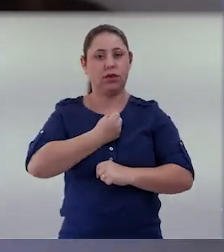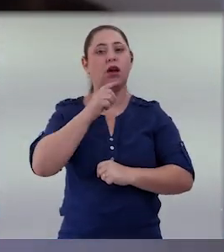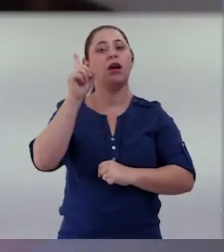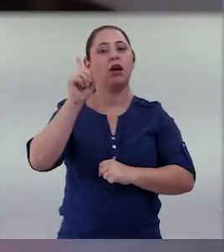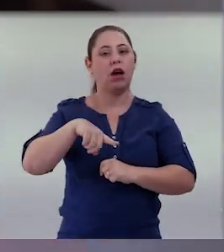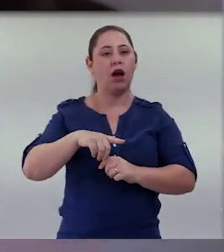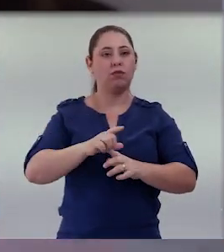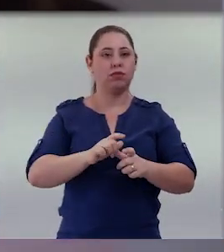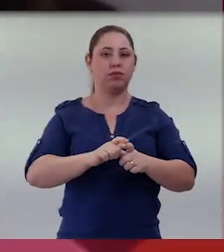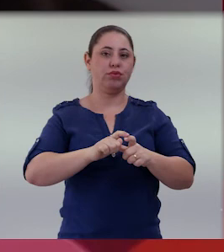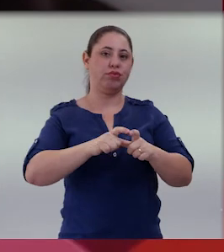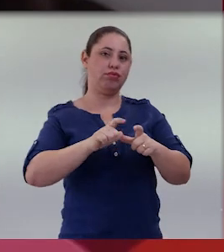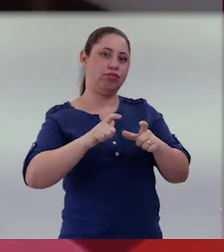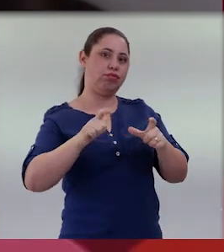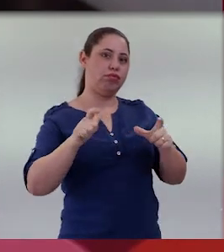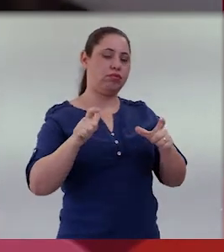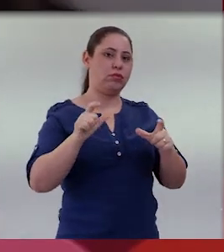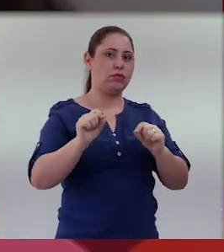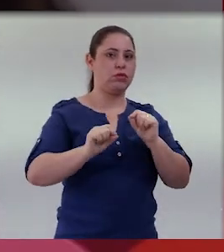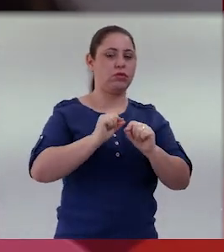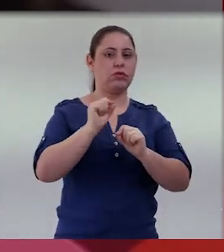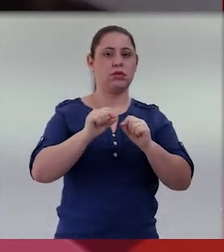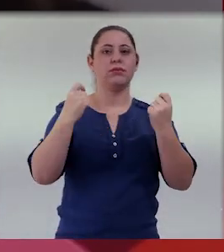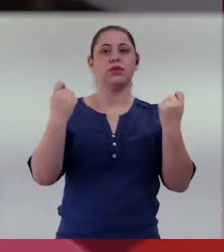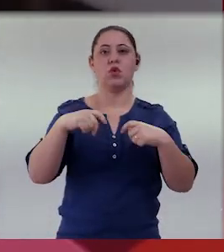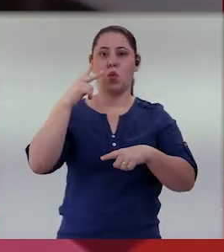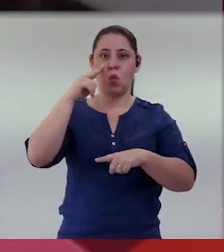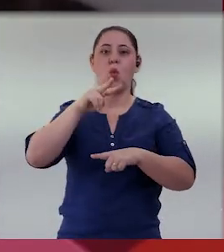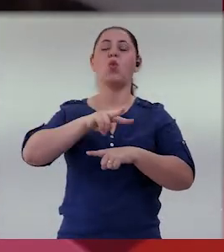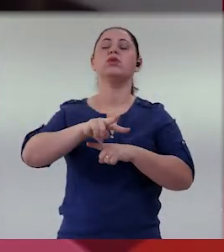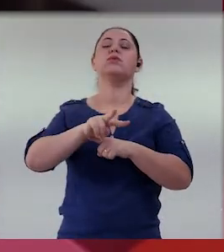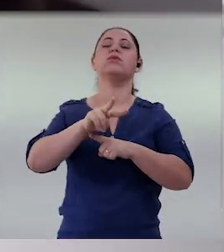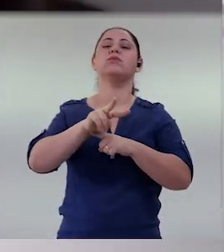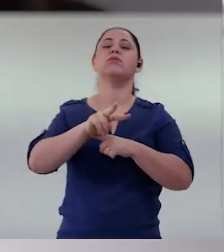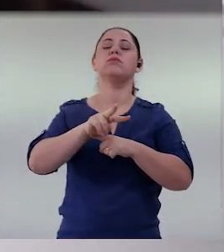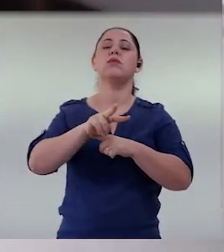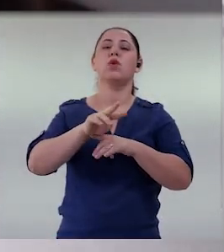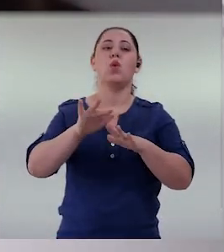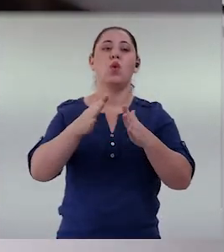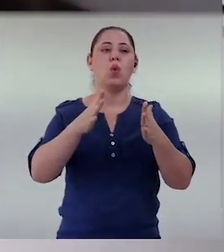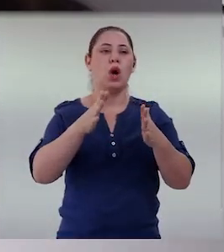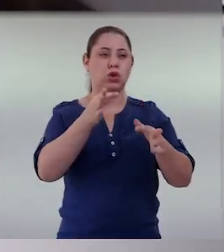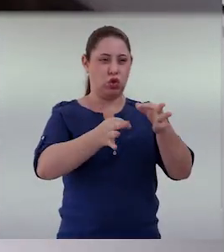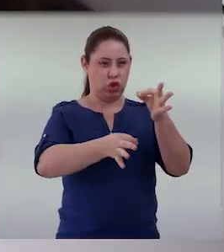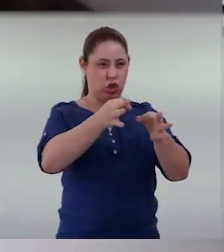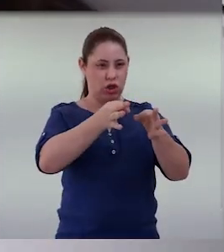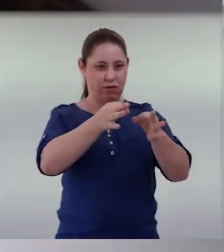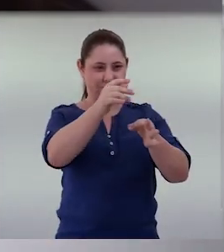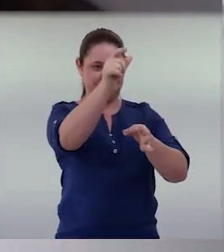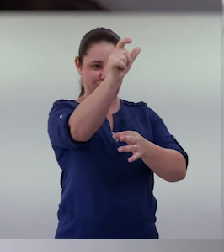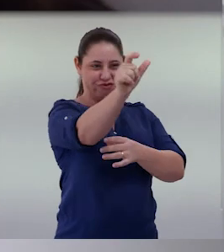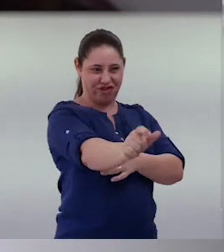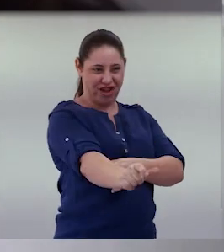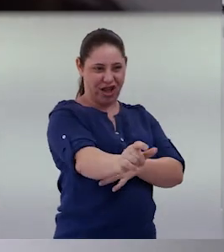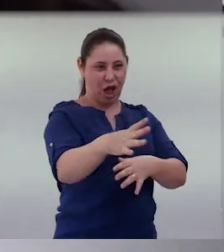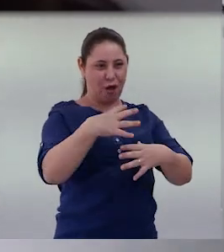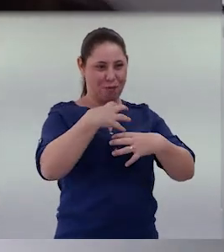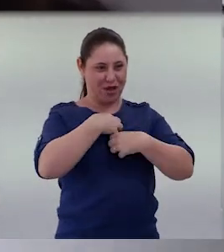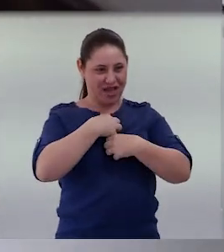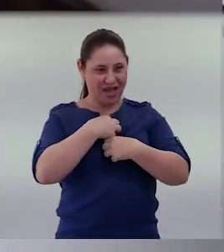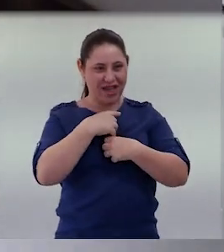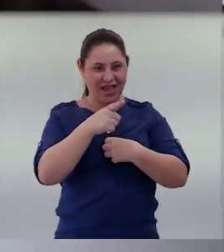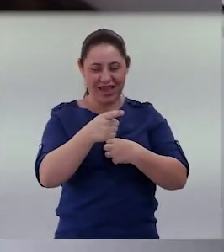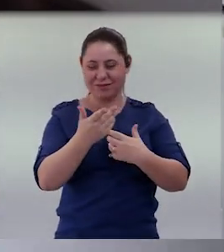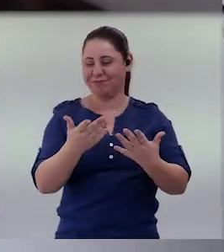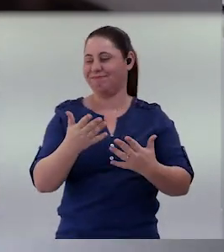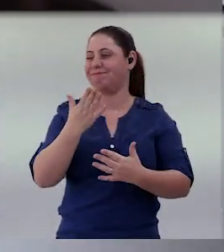e isso é uma coisa que tem aumentado muito e a gente tem que tomar muito cuidado. Então, quando a gente julga uma pessoa